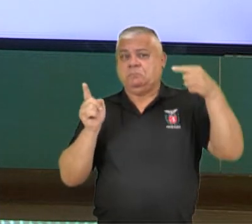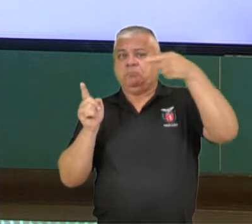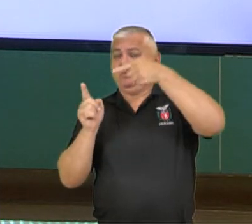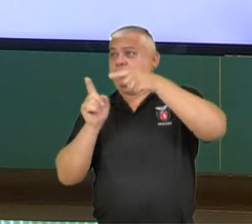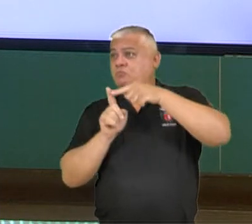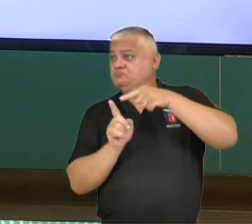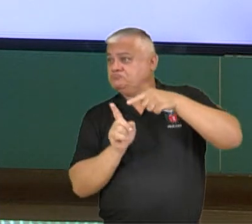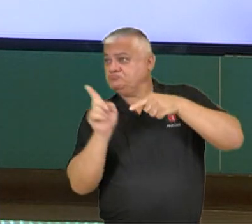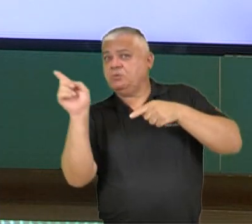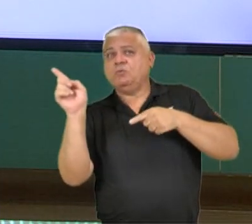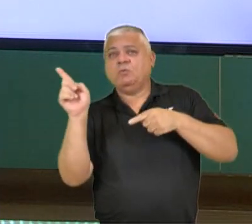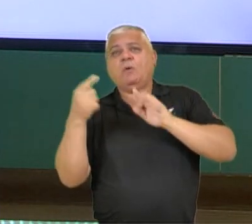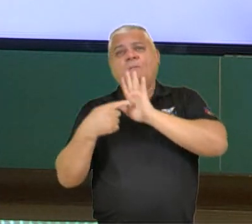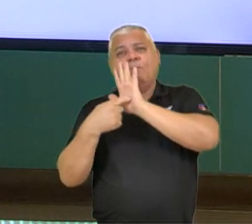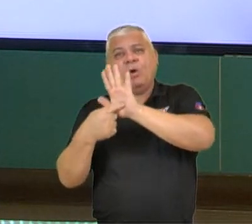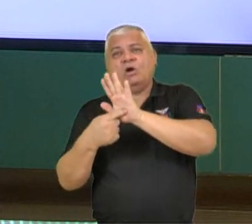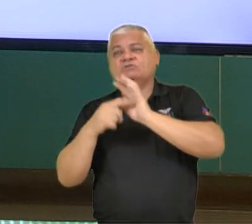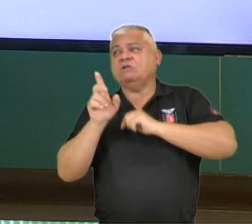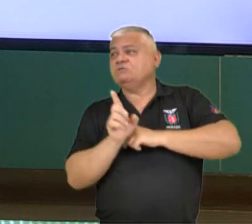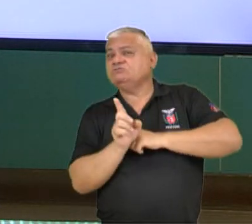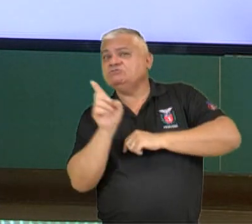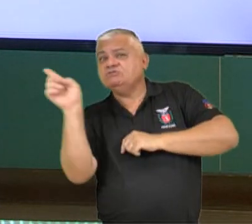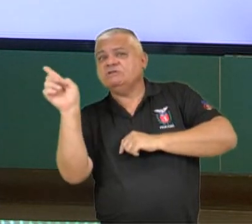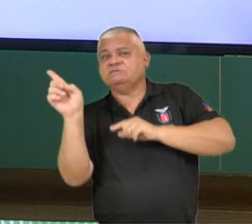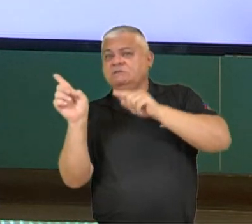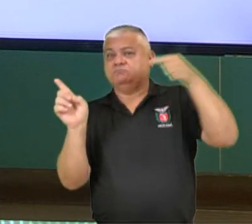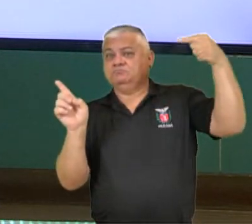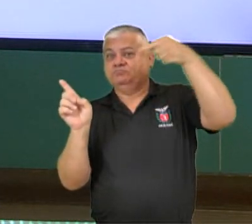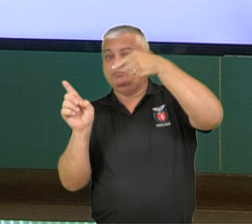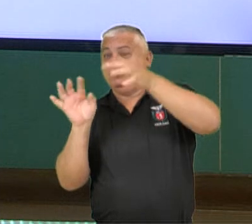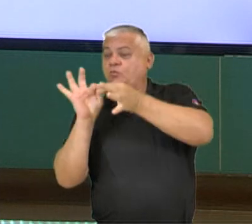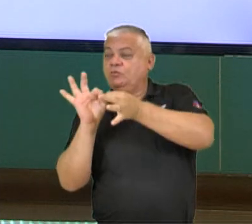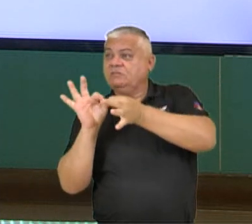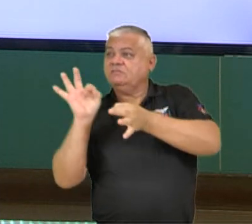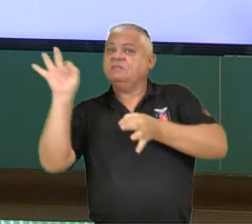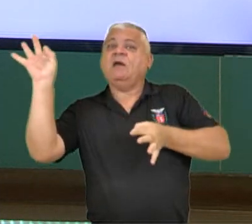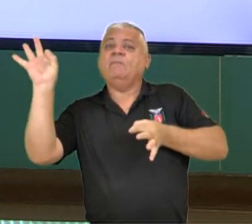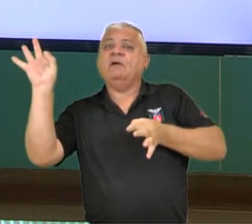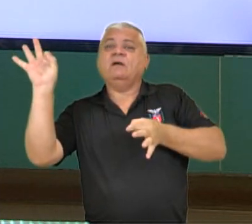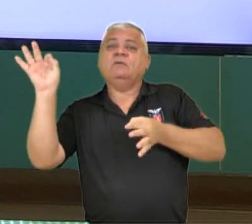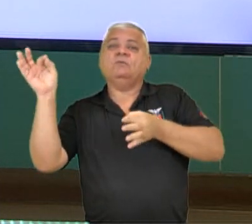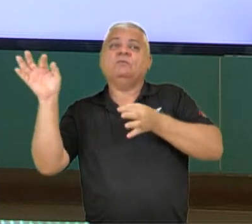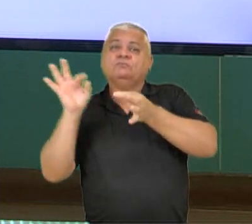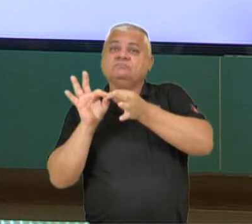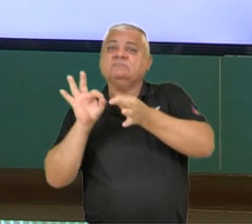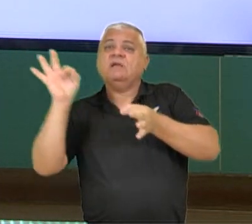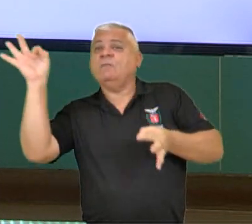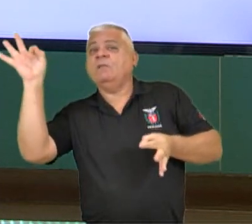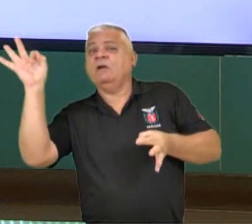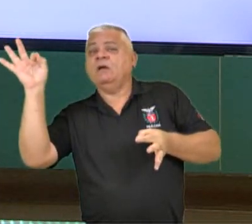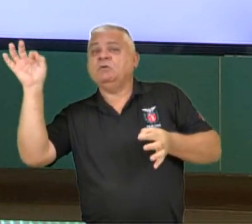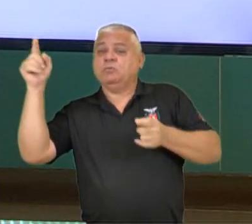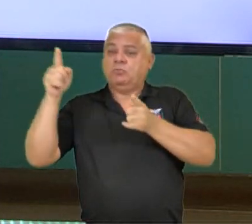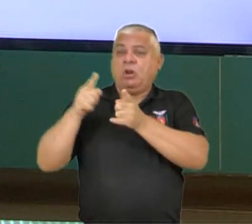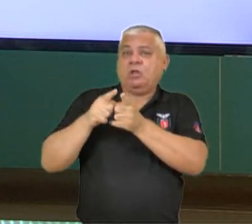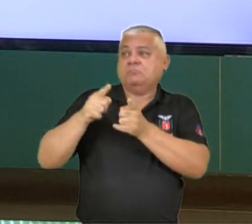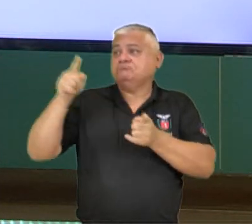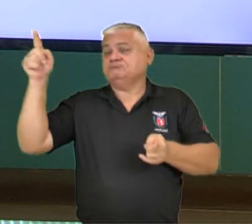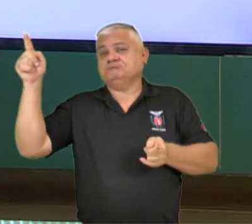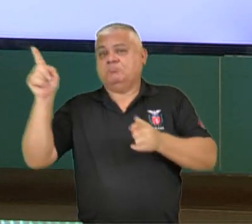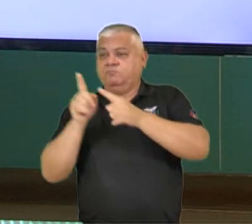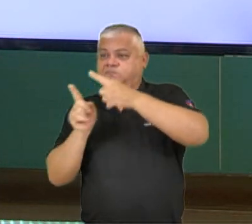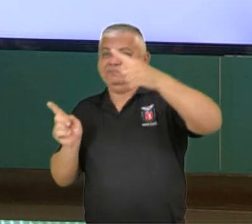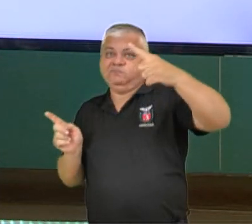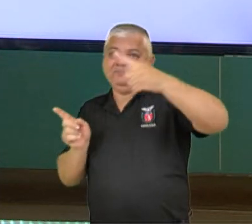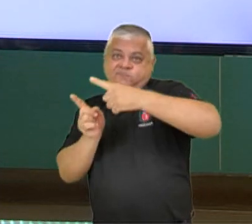reta suporte, que representa a direção. O tamanho desse vetor representa o módulo, ou seja, mais intenso ou menos intenso. E o seu